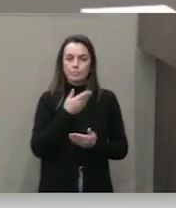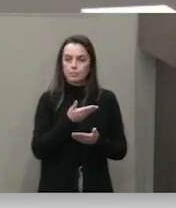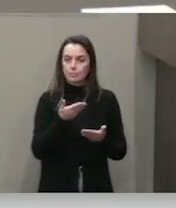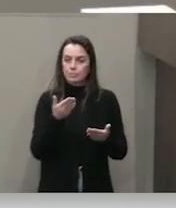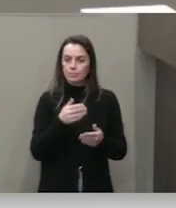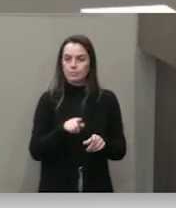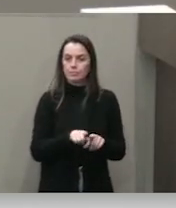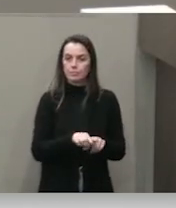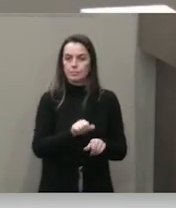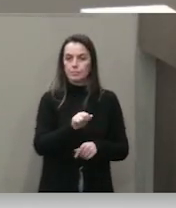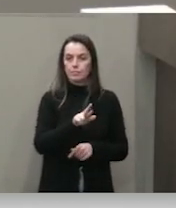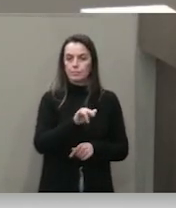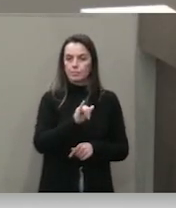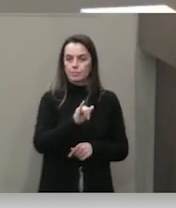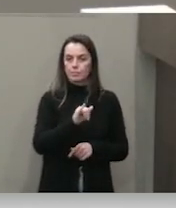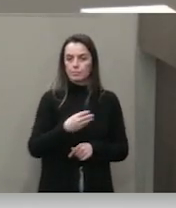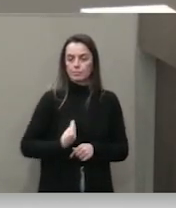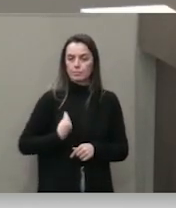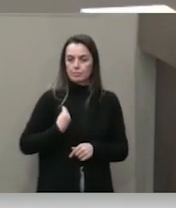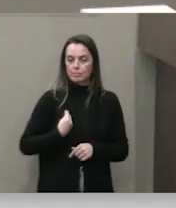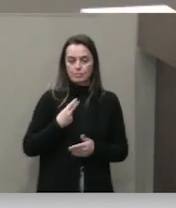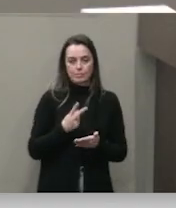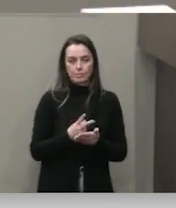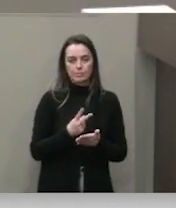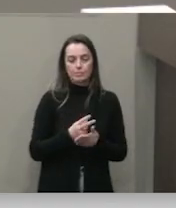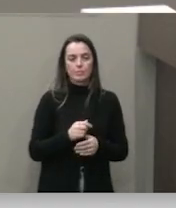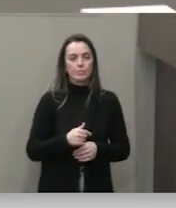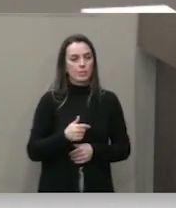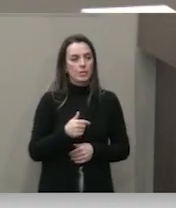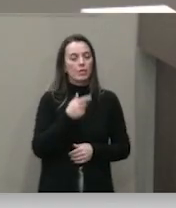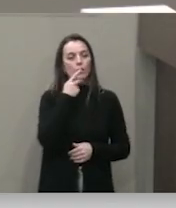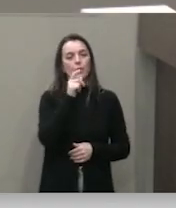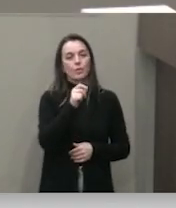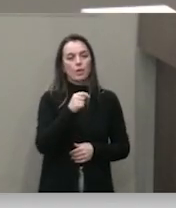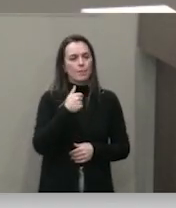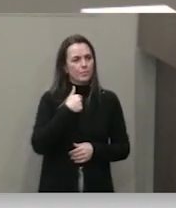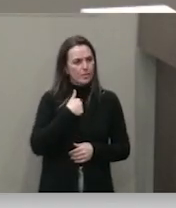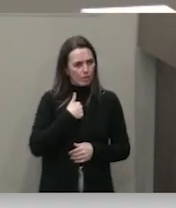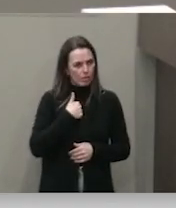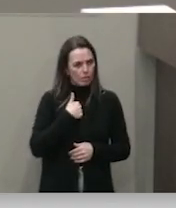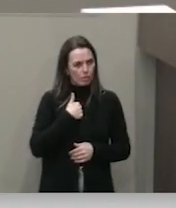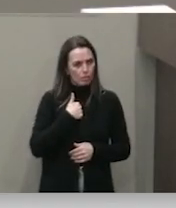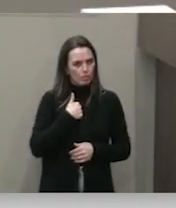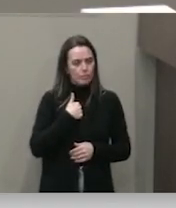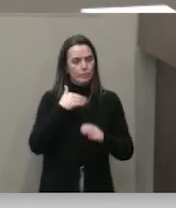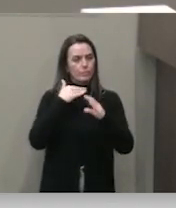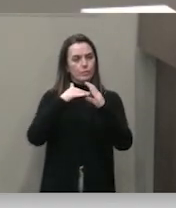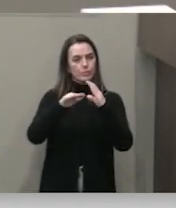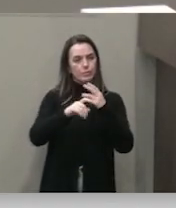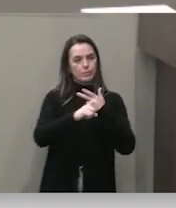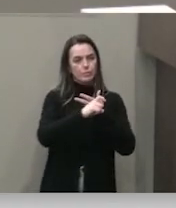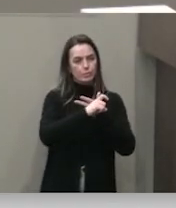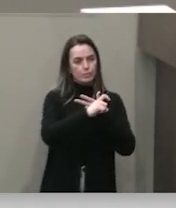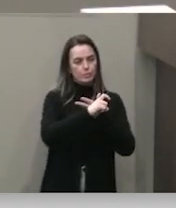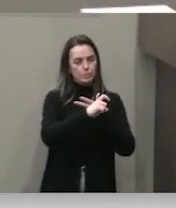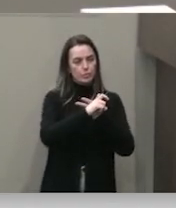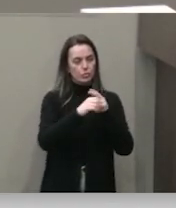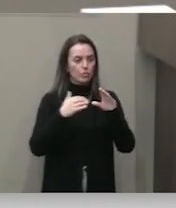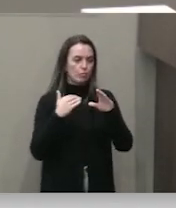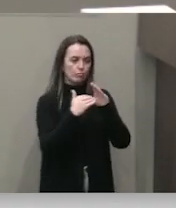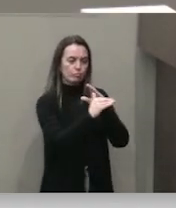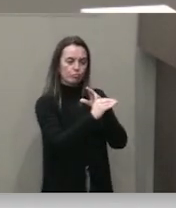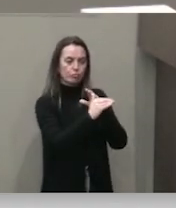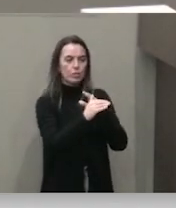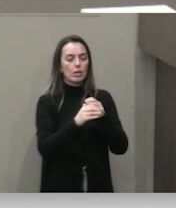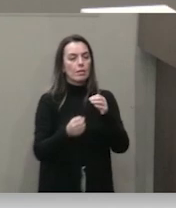sempre presente, que esse vereador apresentou ao Executivo, né, a informação de que criasse a sala da